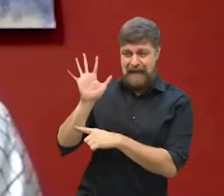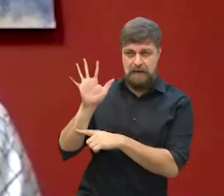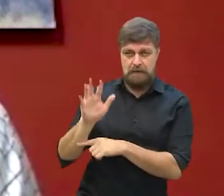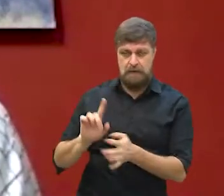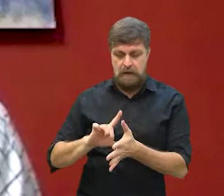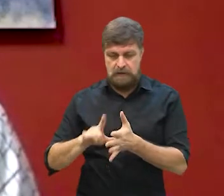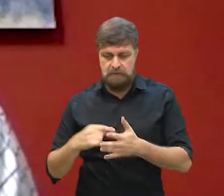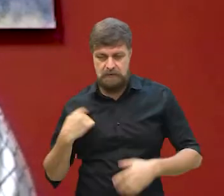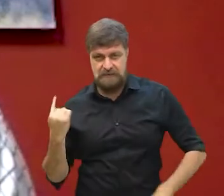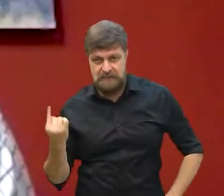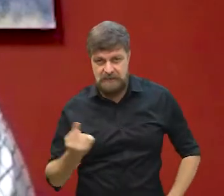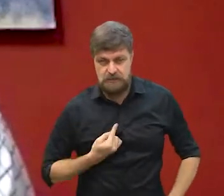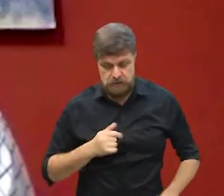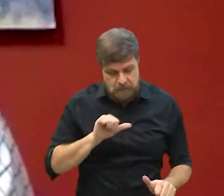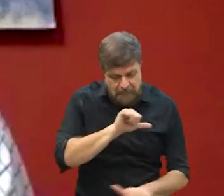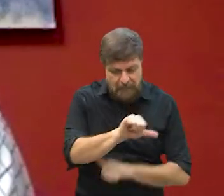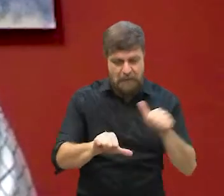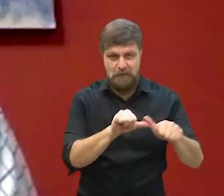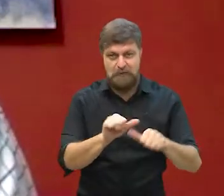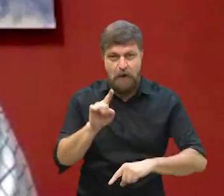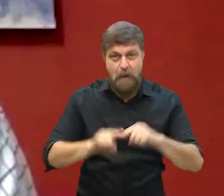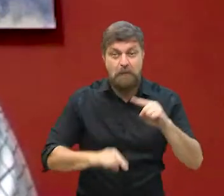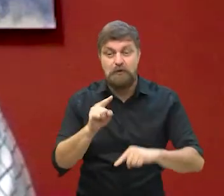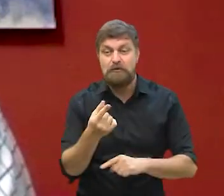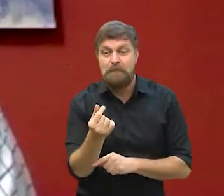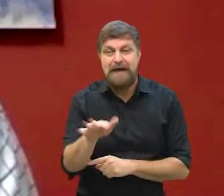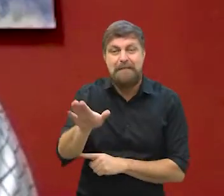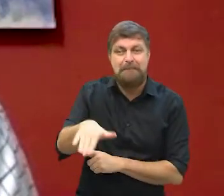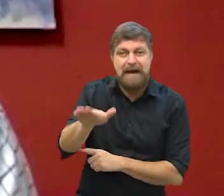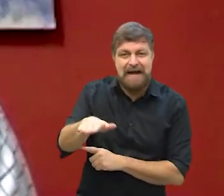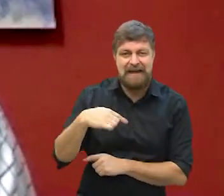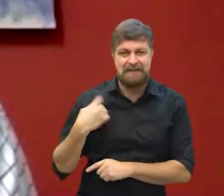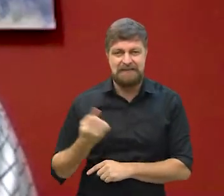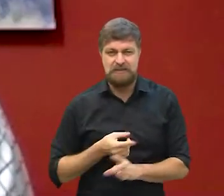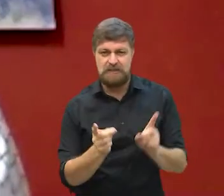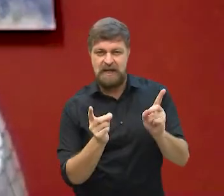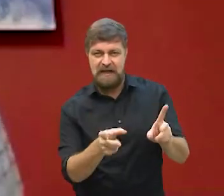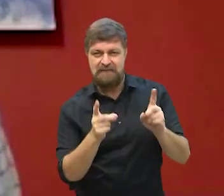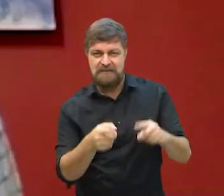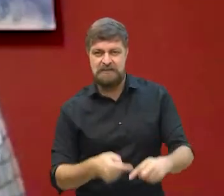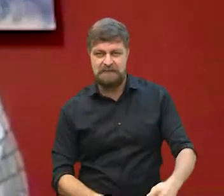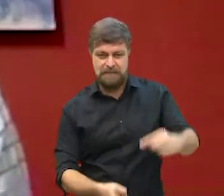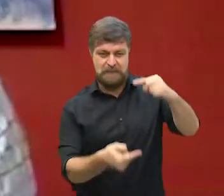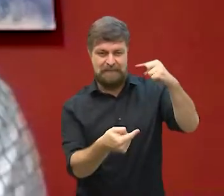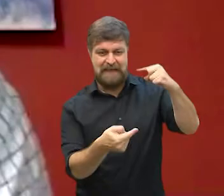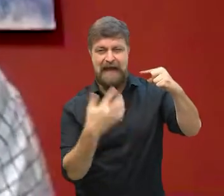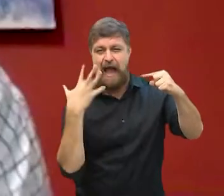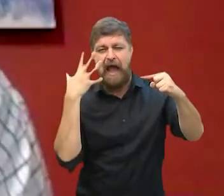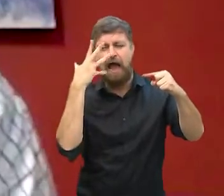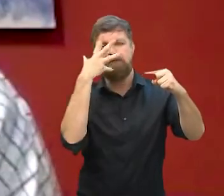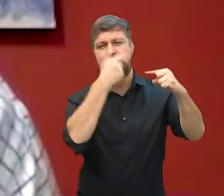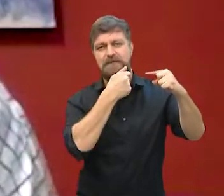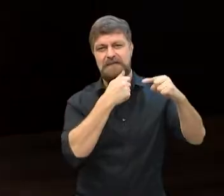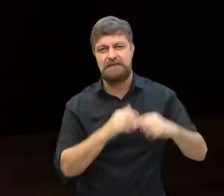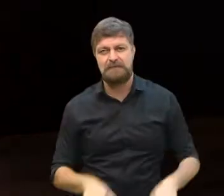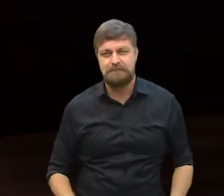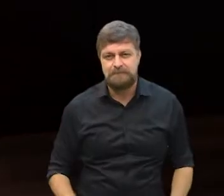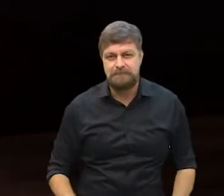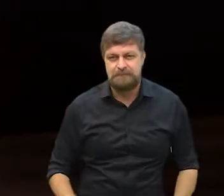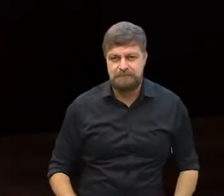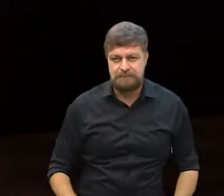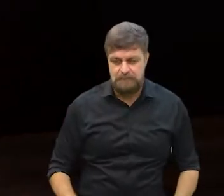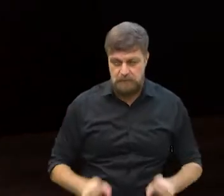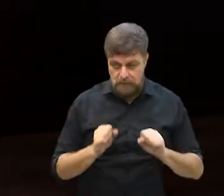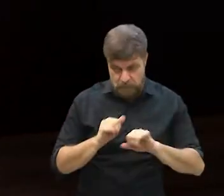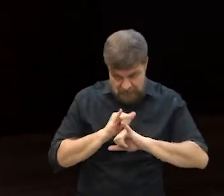caro. Aí depois a gente lançou uns produtos baratos. Mas, enfim, o que a gente vendia eram umas garrafas decorativas, sabe? A gente